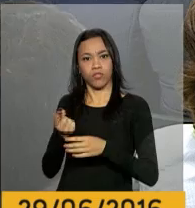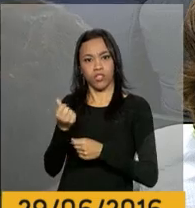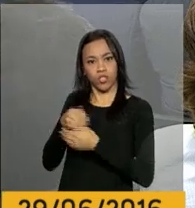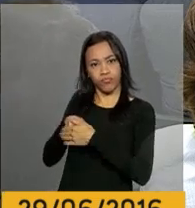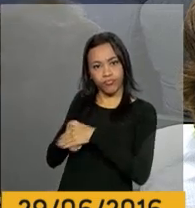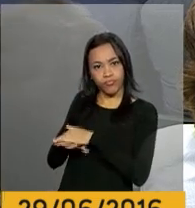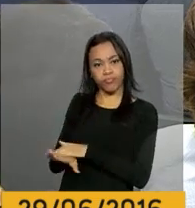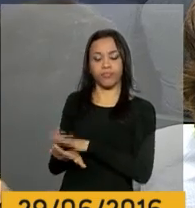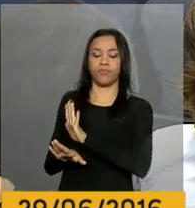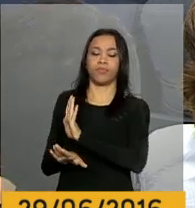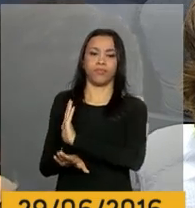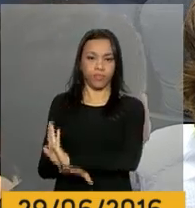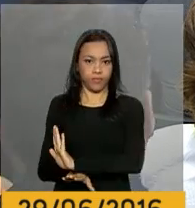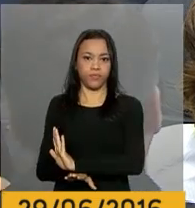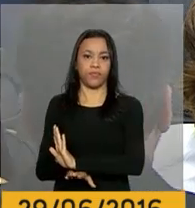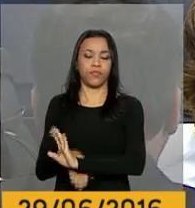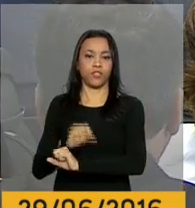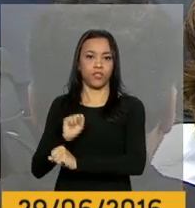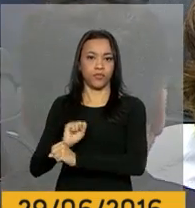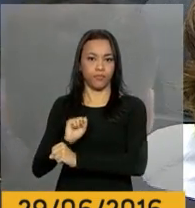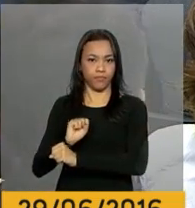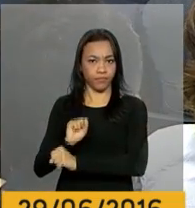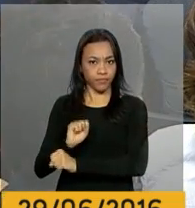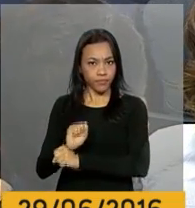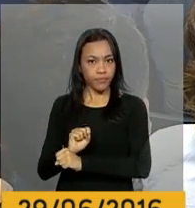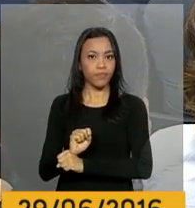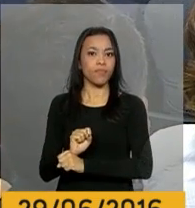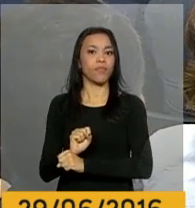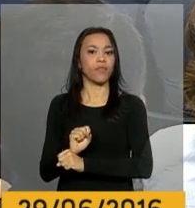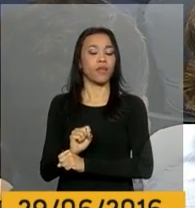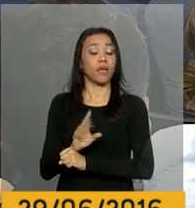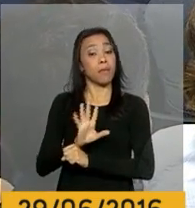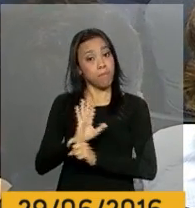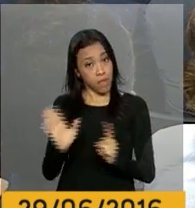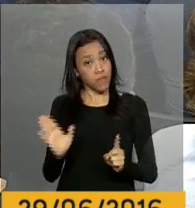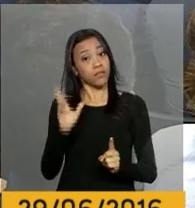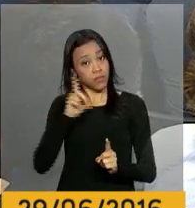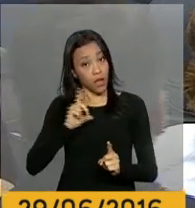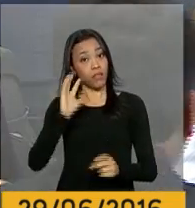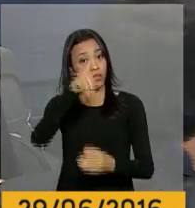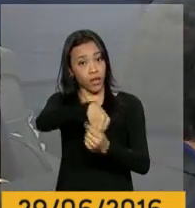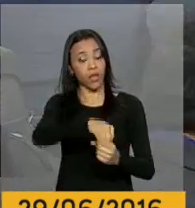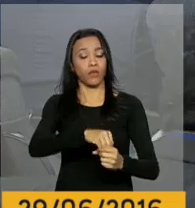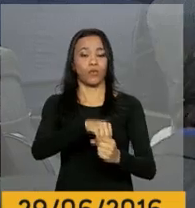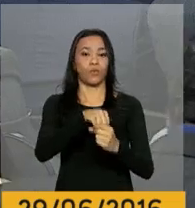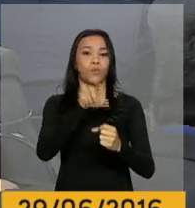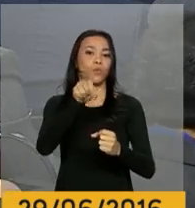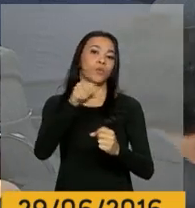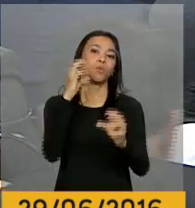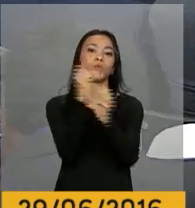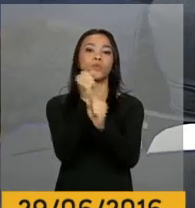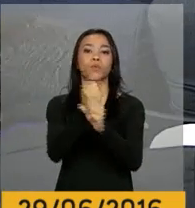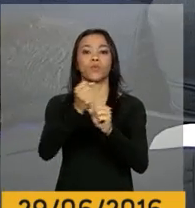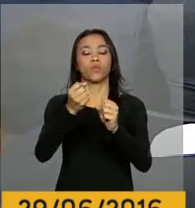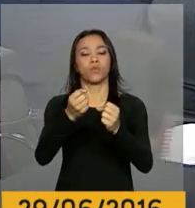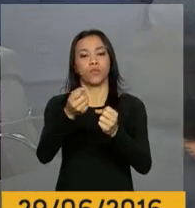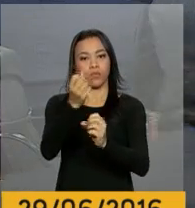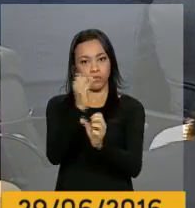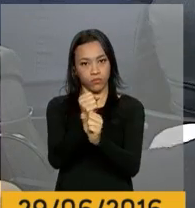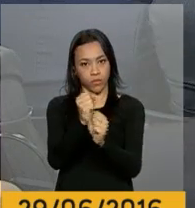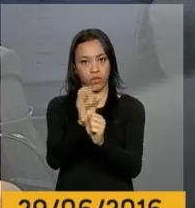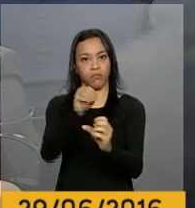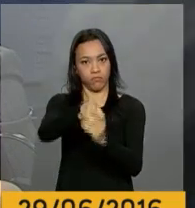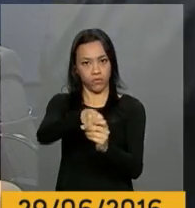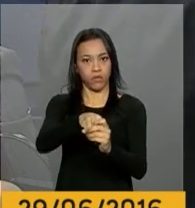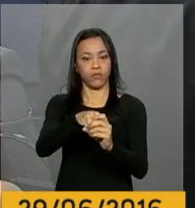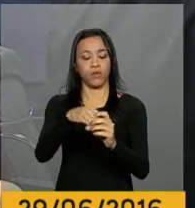de restrições de natureza financeira, mas estão previstas no orçamento, de modo que ao recuperá-las, previstas como